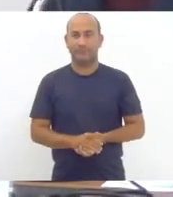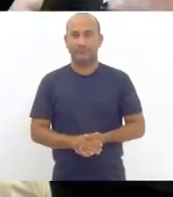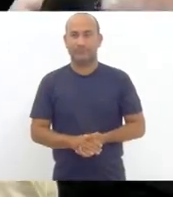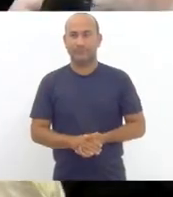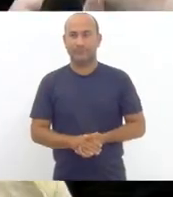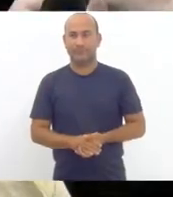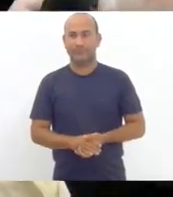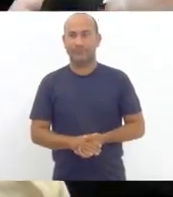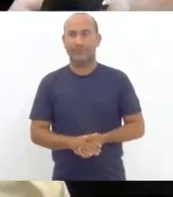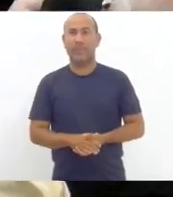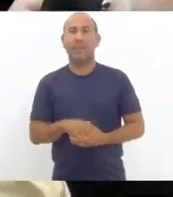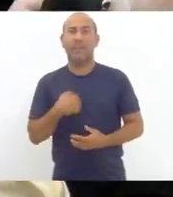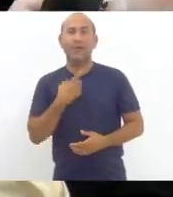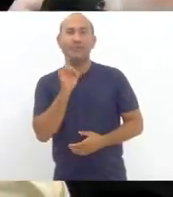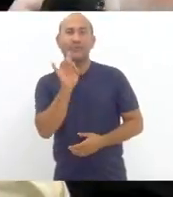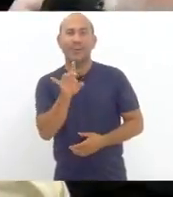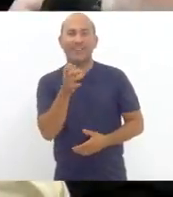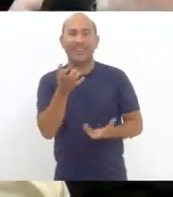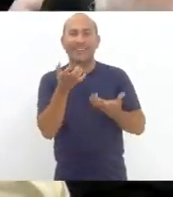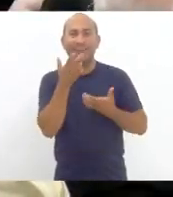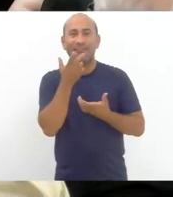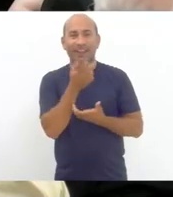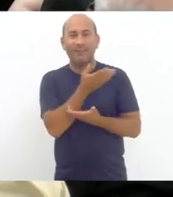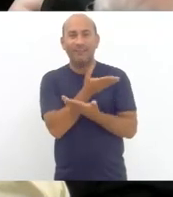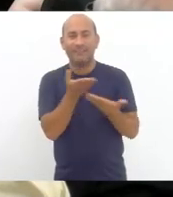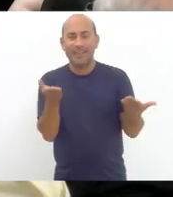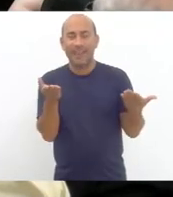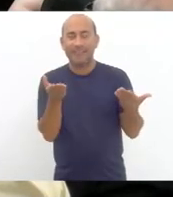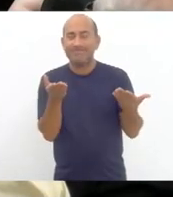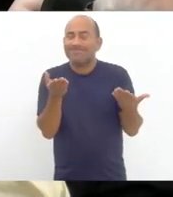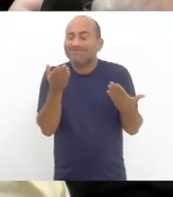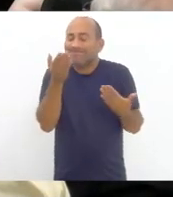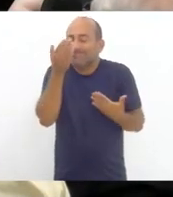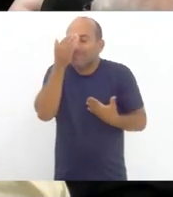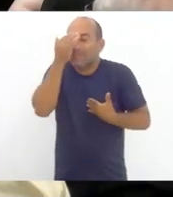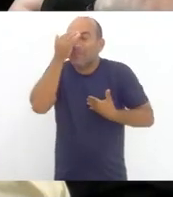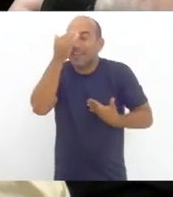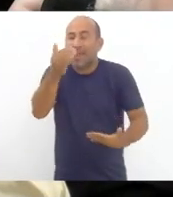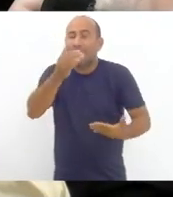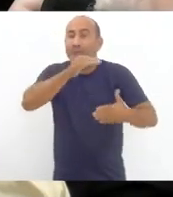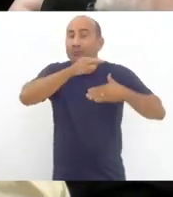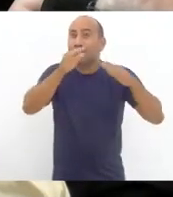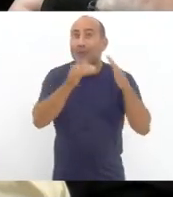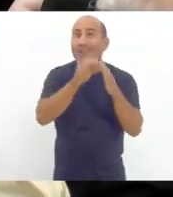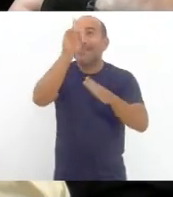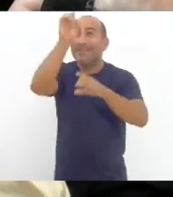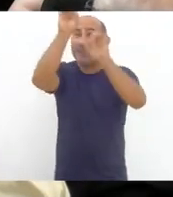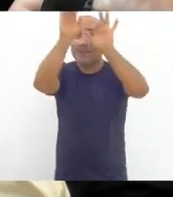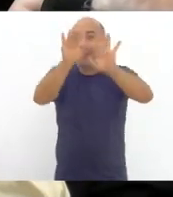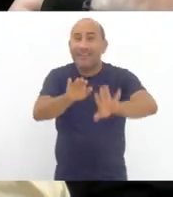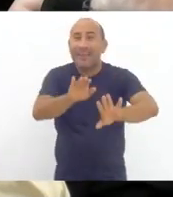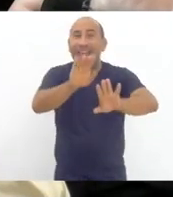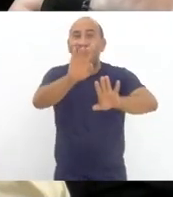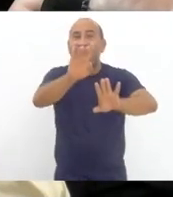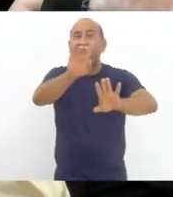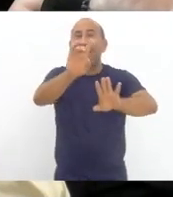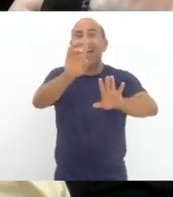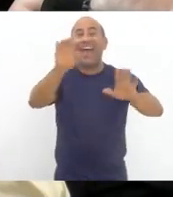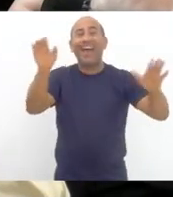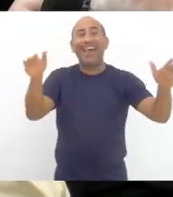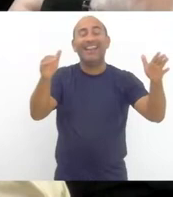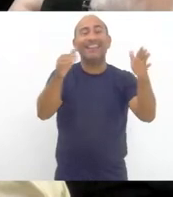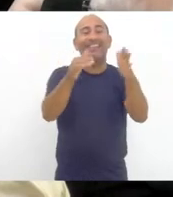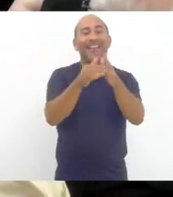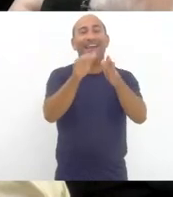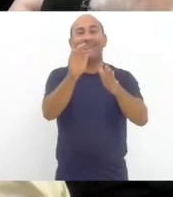eu só queria dizer a vocês o seguinte muito obrigado por tudo que Deus nos abençoe Até a próxima obrigado